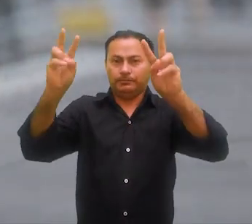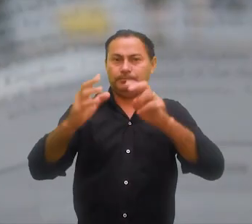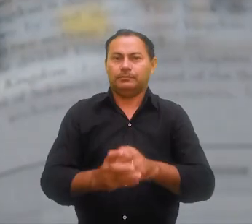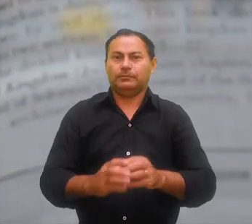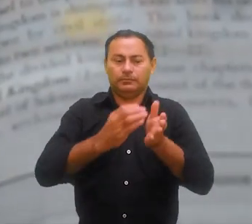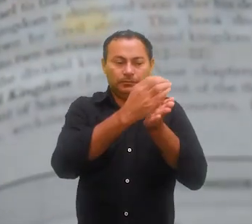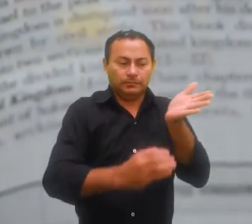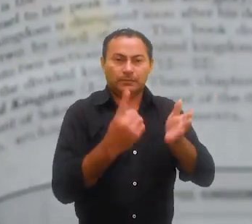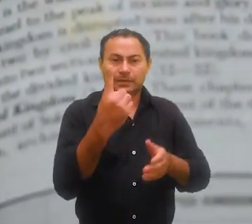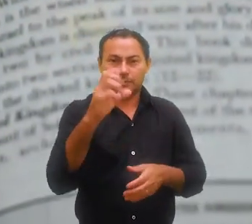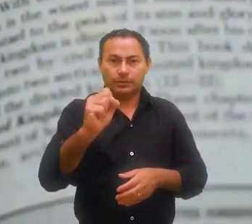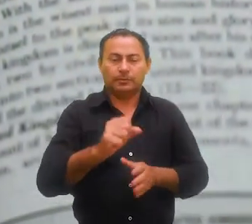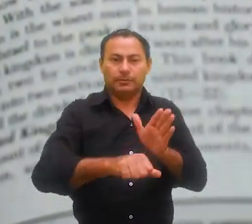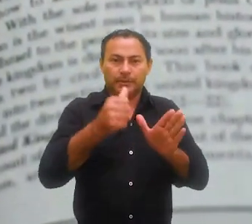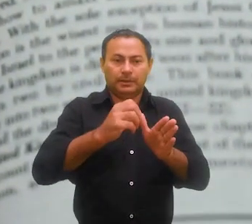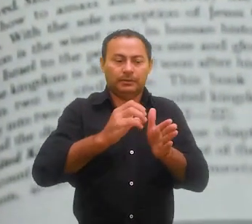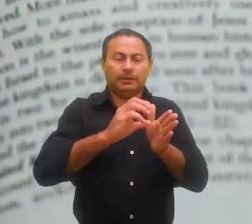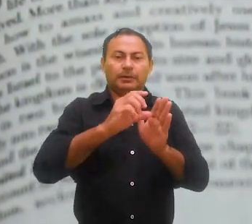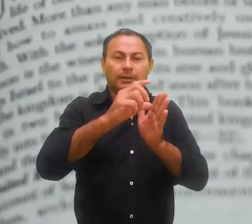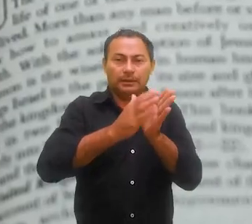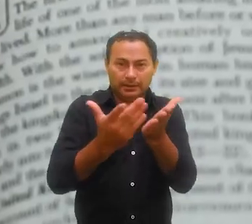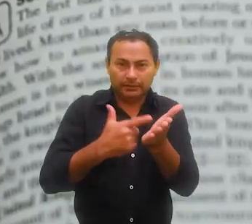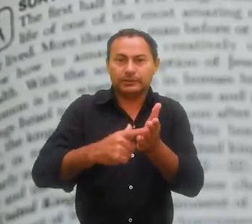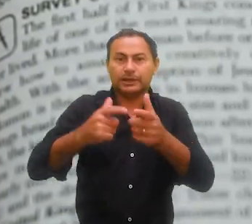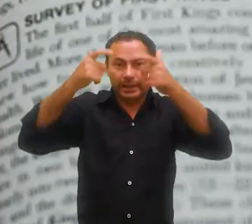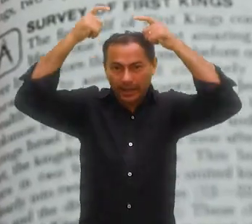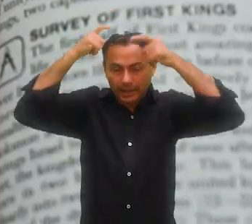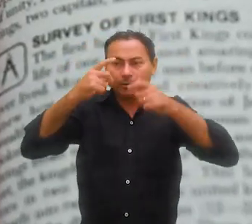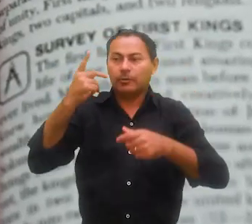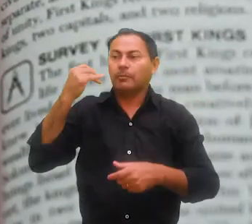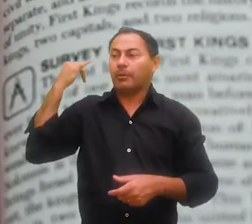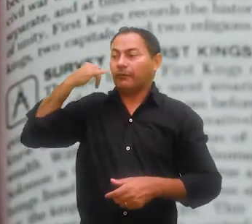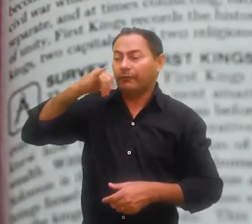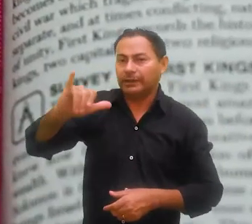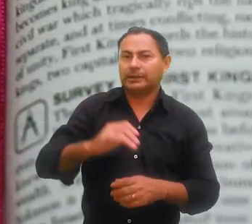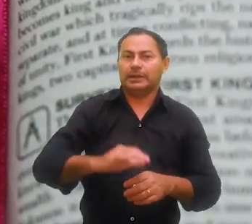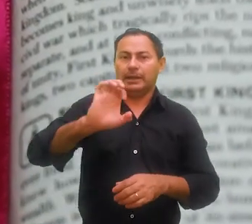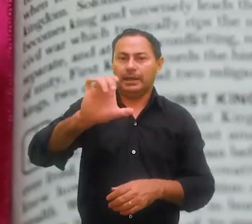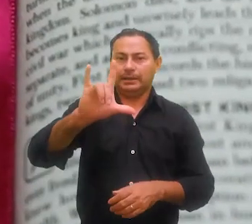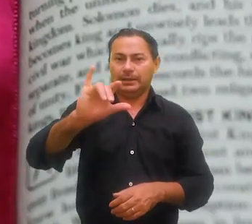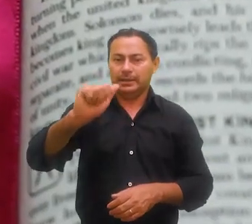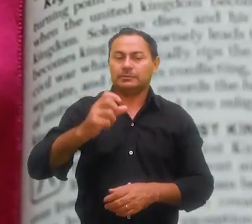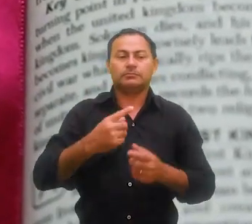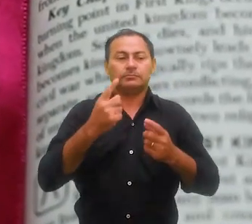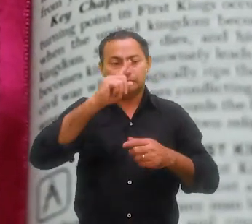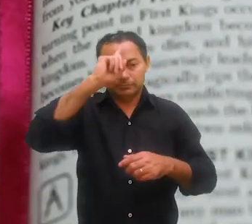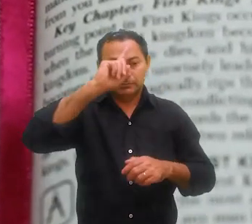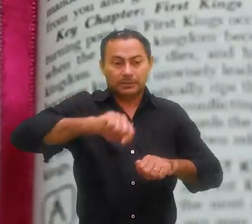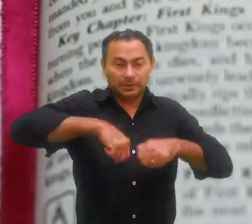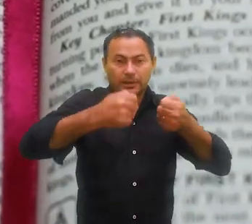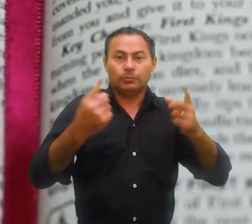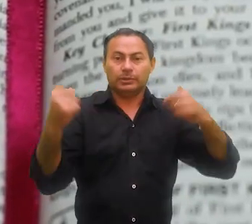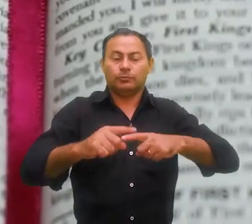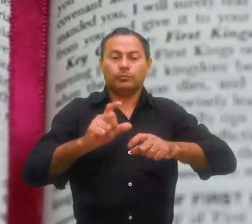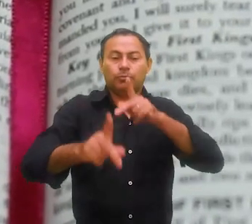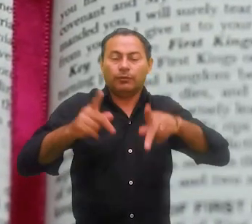sobre valores. No capítulo 18 do primeiro livro de Reis, lemos que o profeta Elias lançou um desafio para o povo de